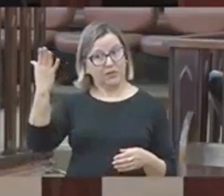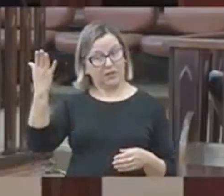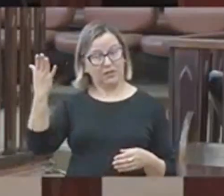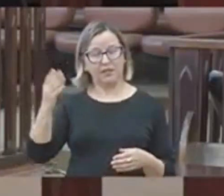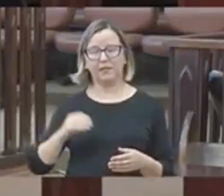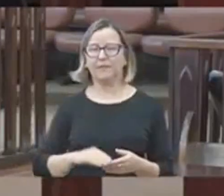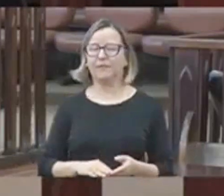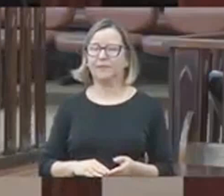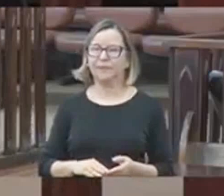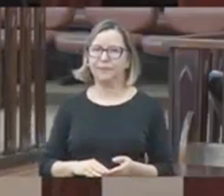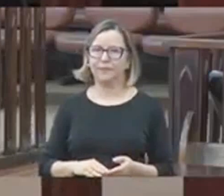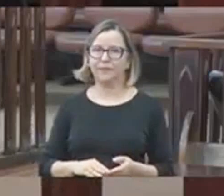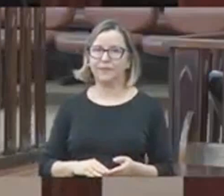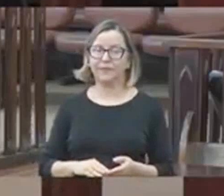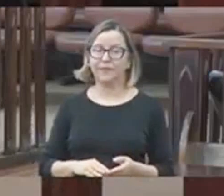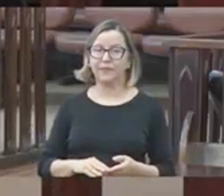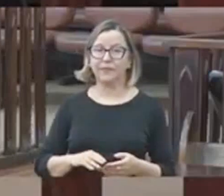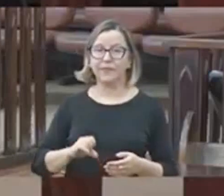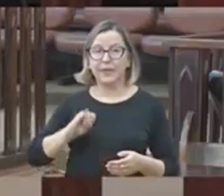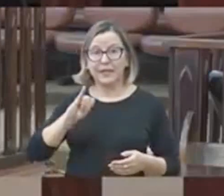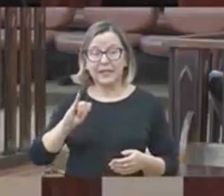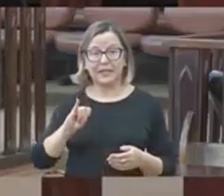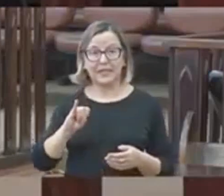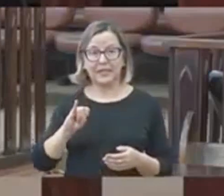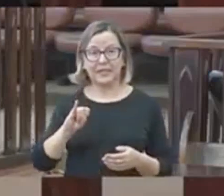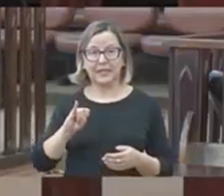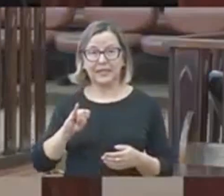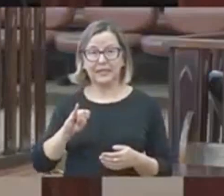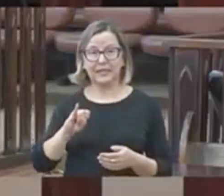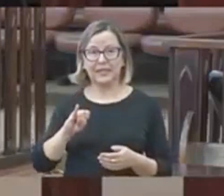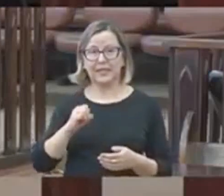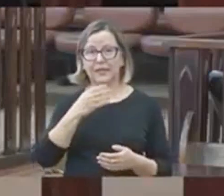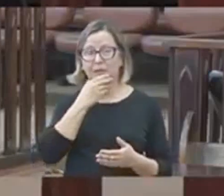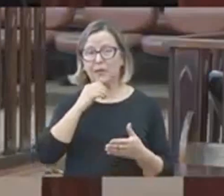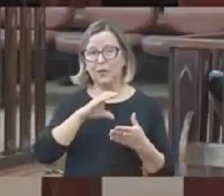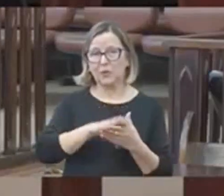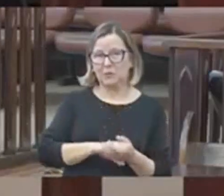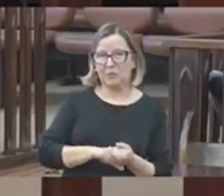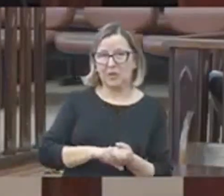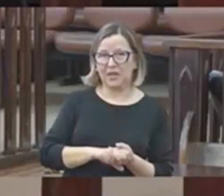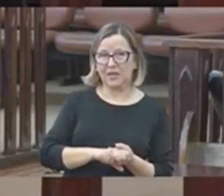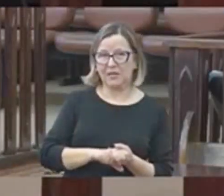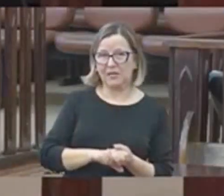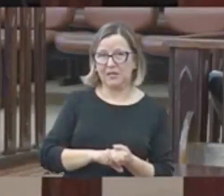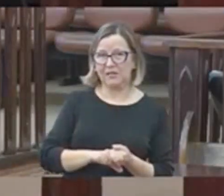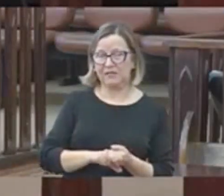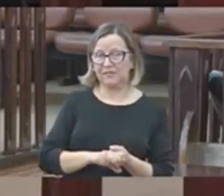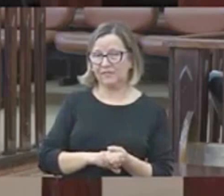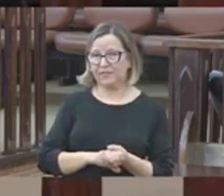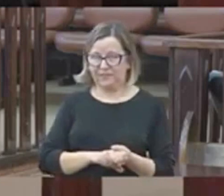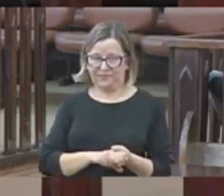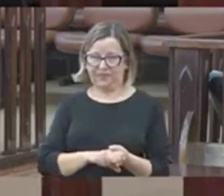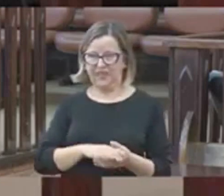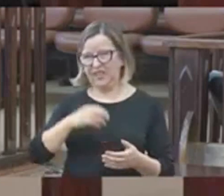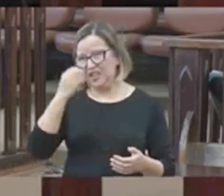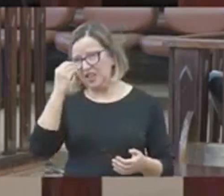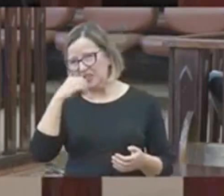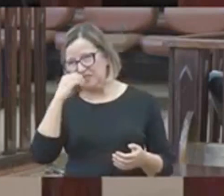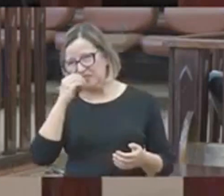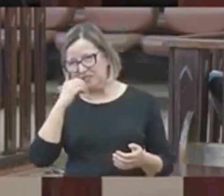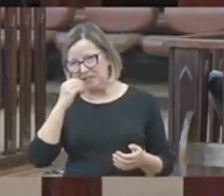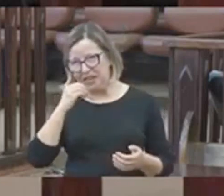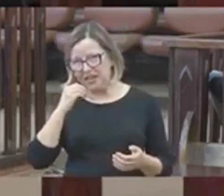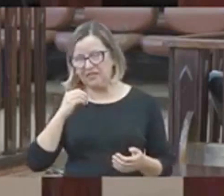maridos desacreditados, enfraquecidos, que abandonam emocionalmente